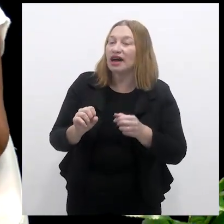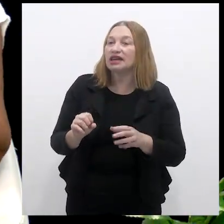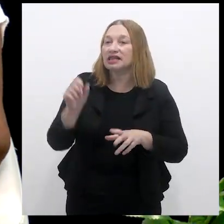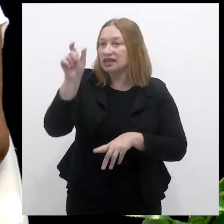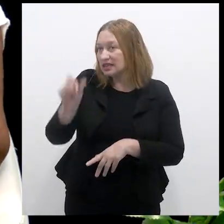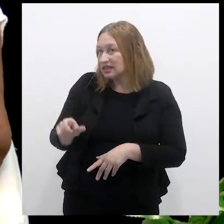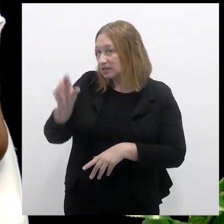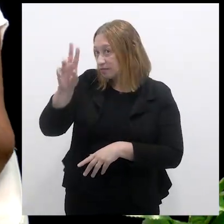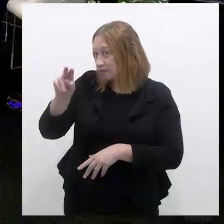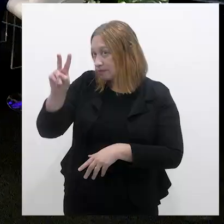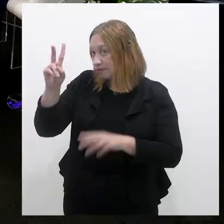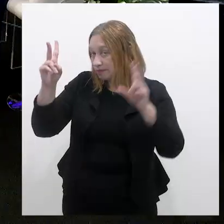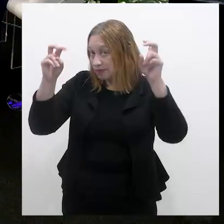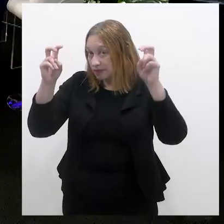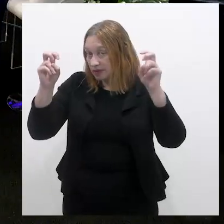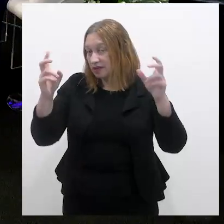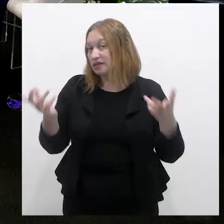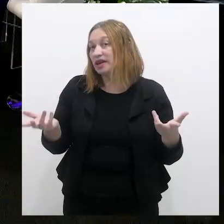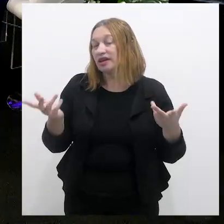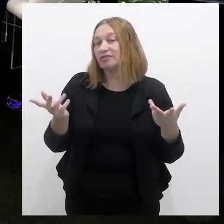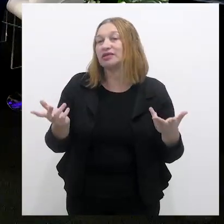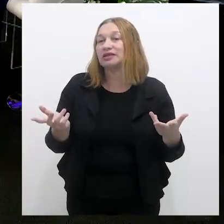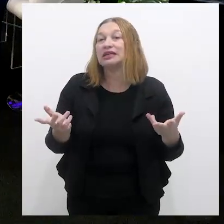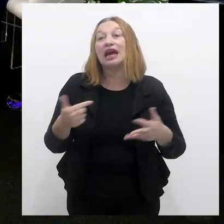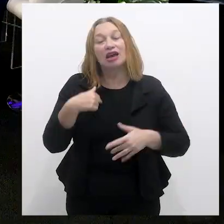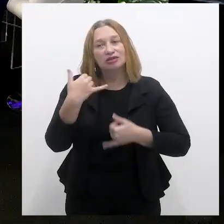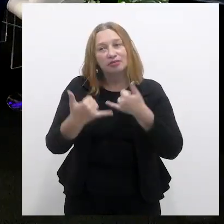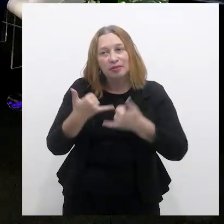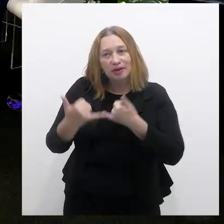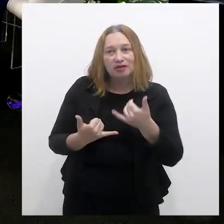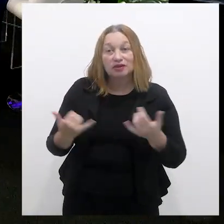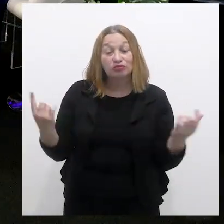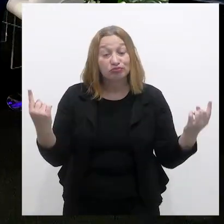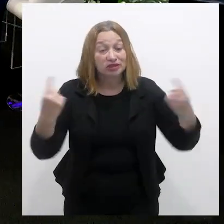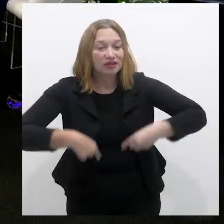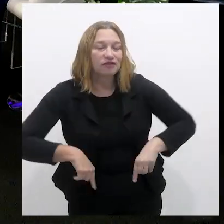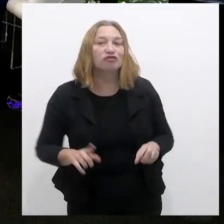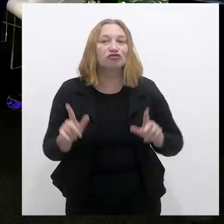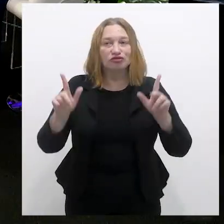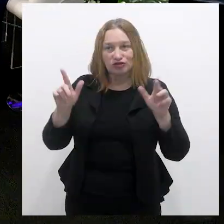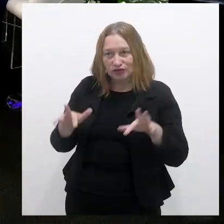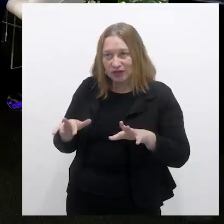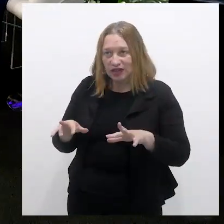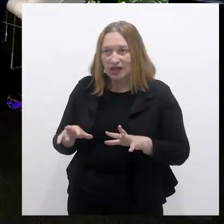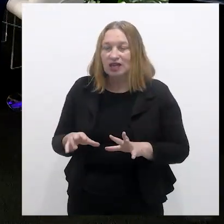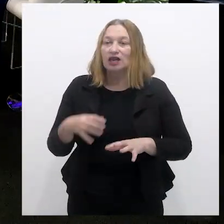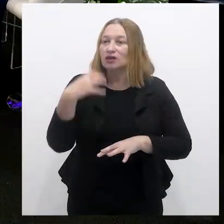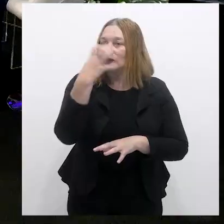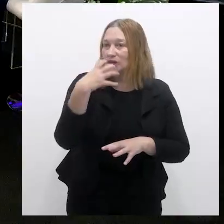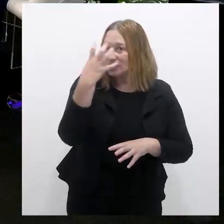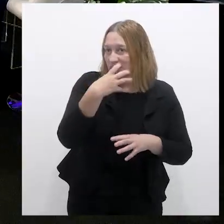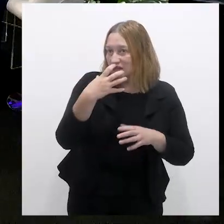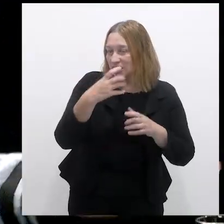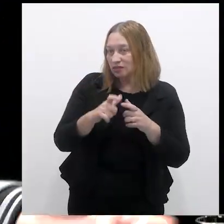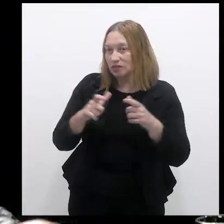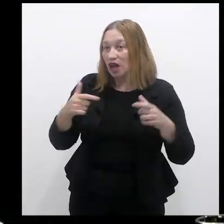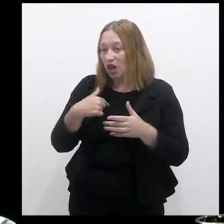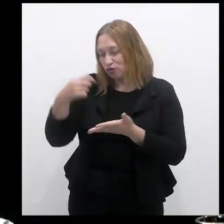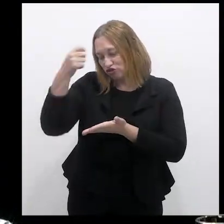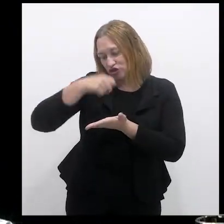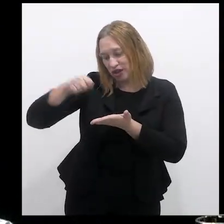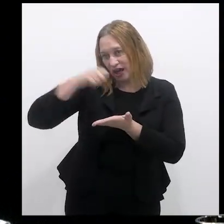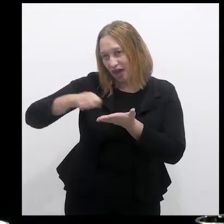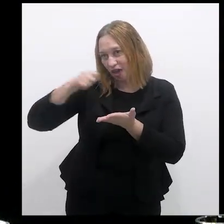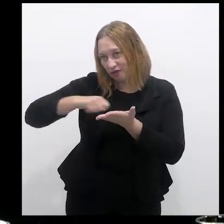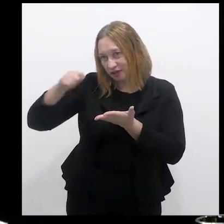também são emblemáticos, digamos assim? Eu sempre brinco que são dois desafios diferentes. No Grandes Músicos, como